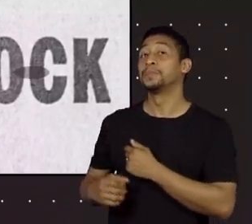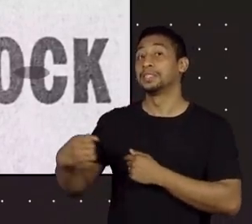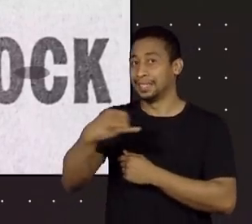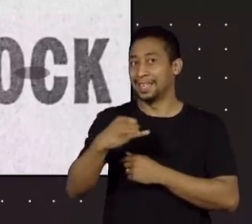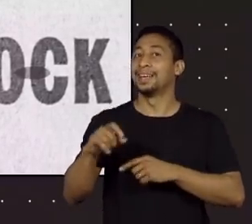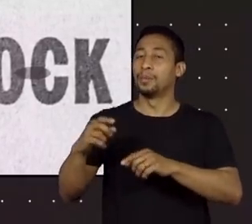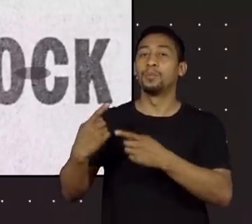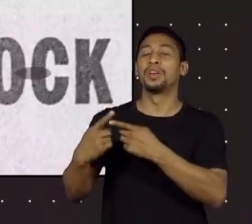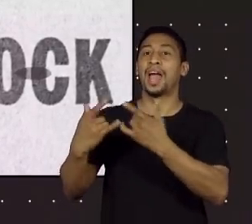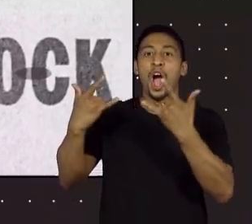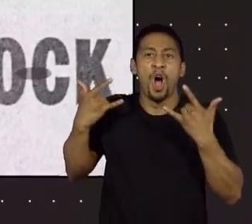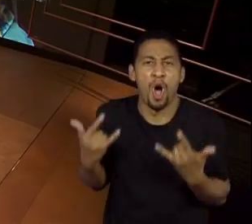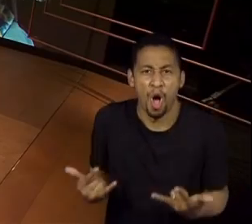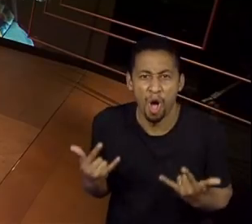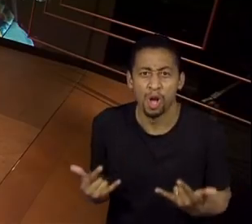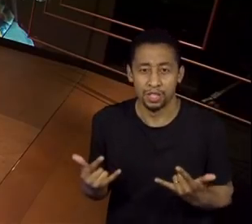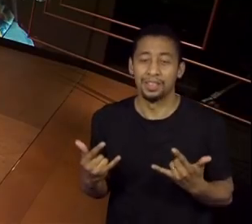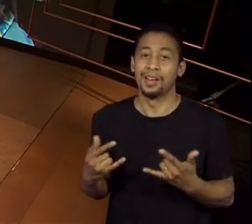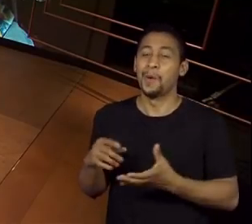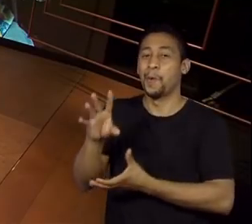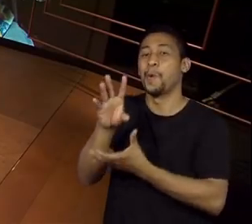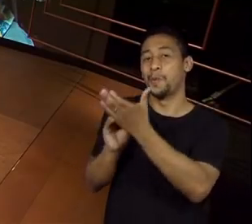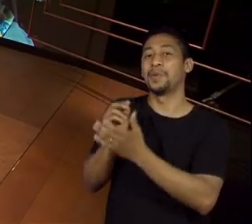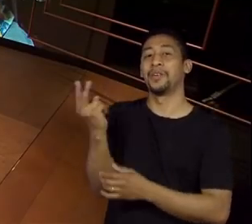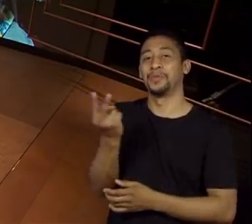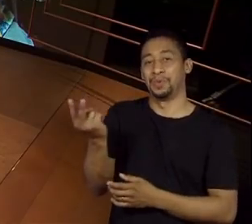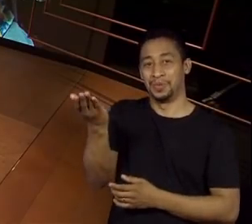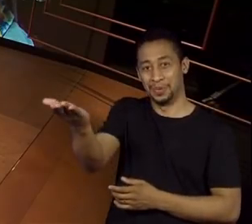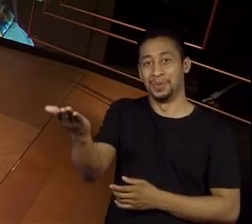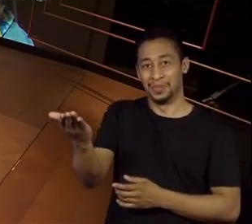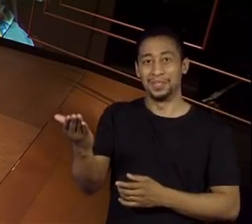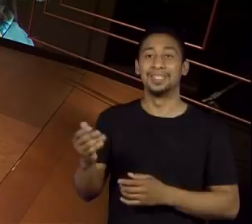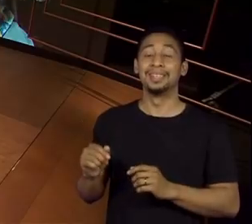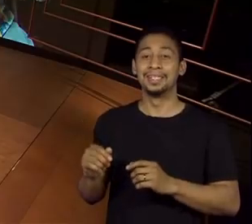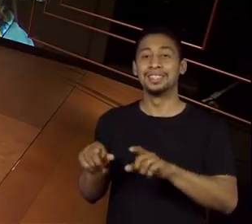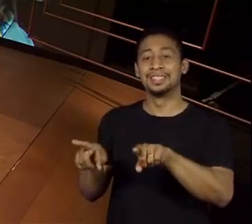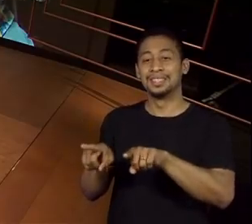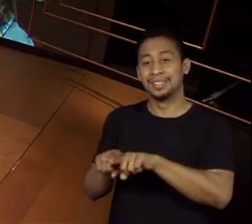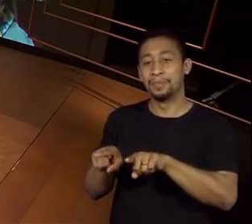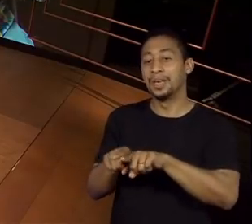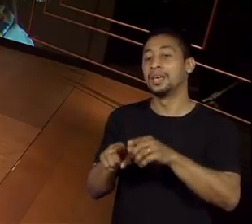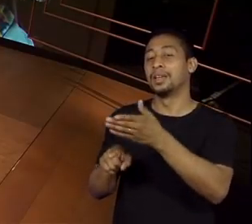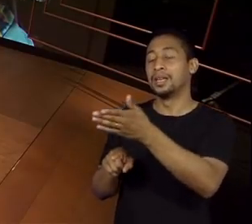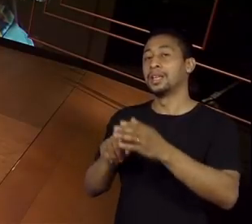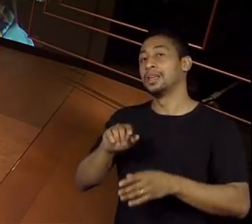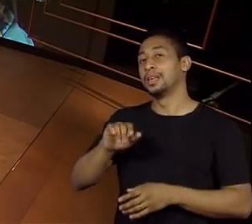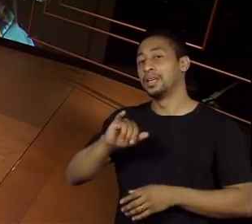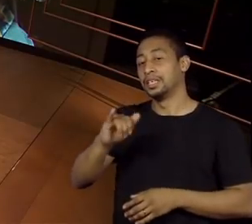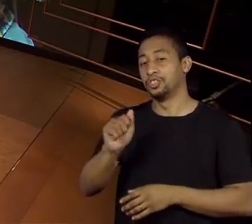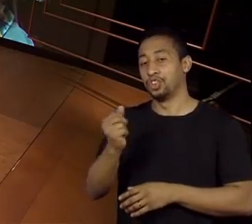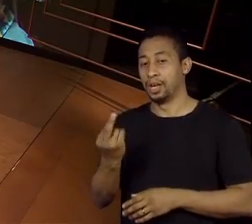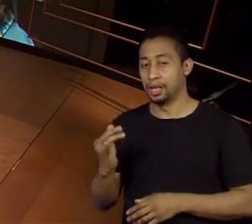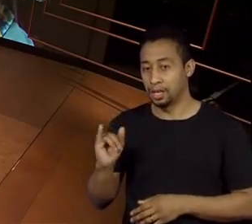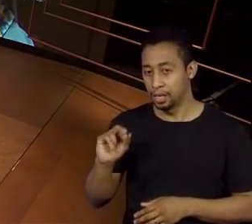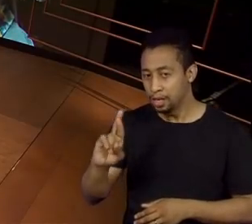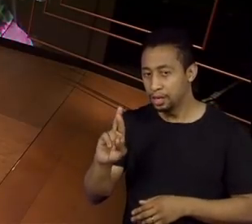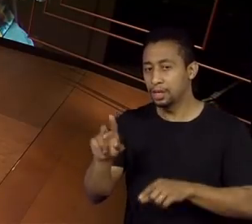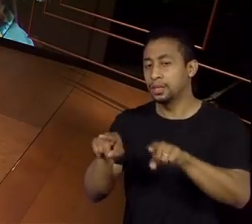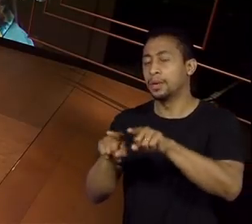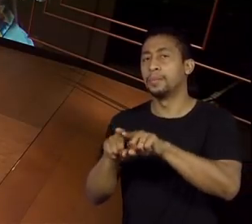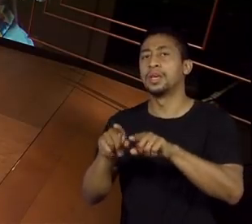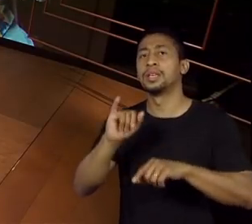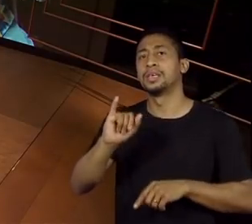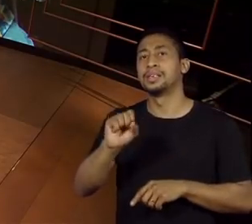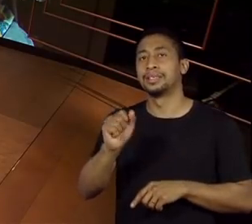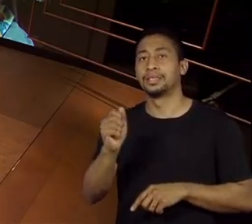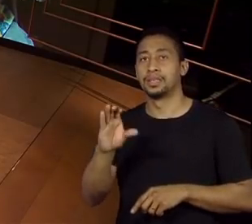Rock, que era Jair de Taumaturgo e Isaac Zaltman. Olha só, minha